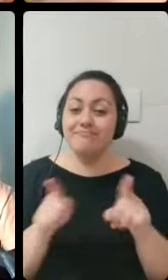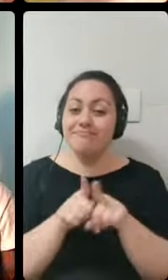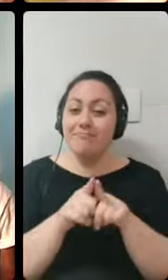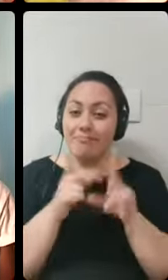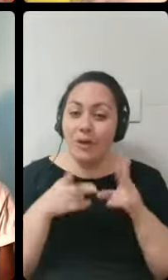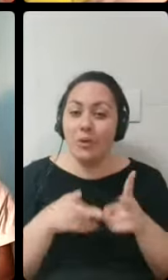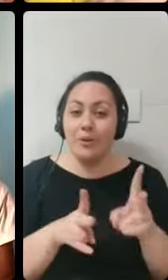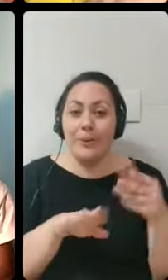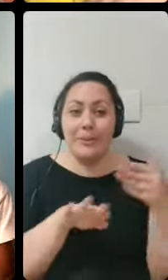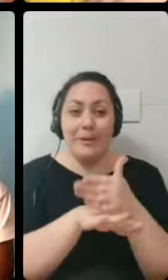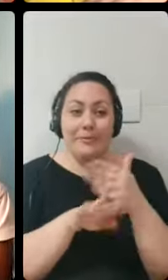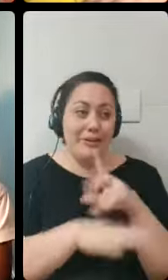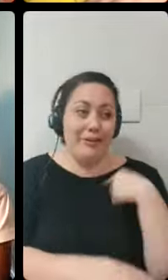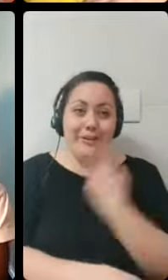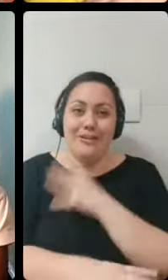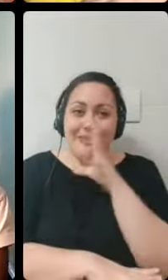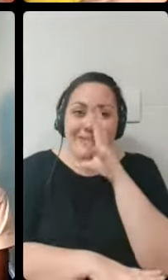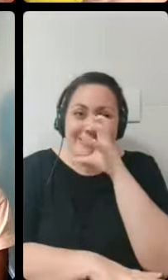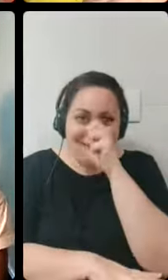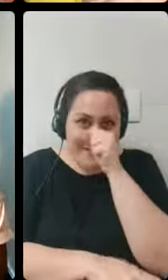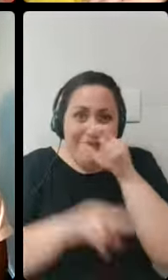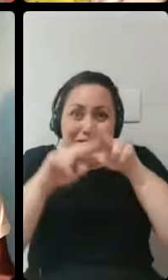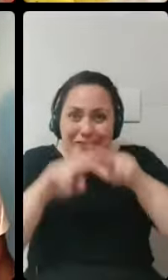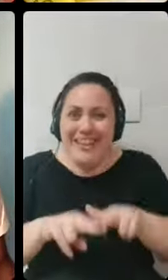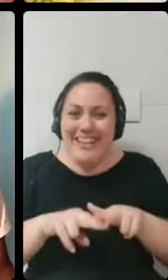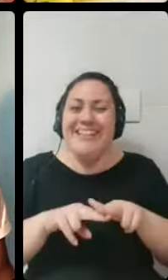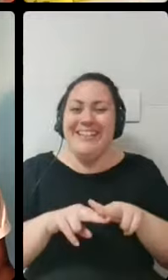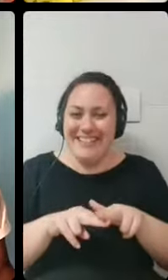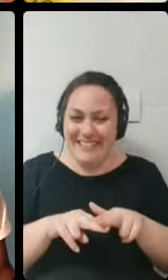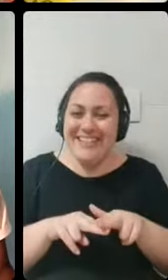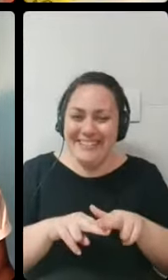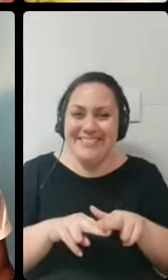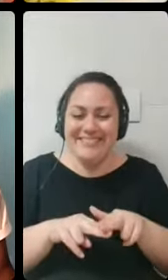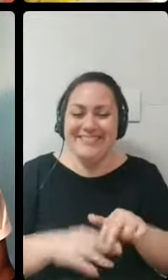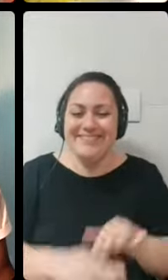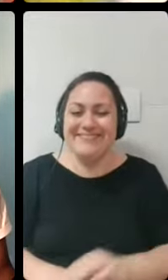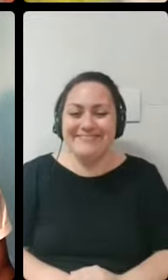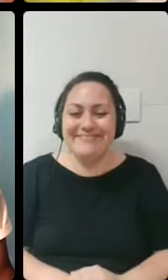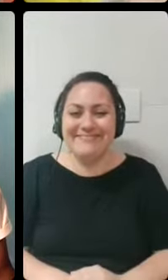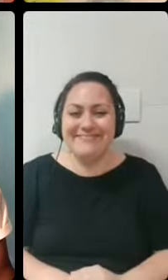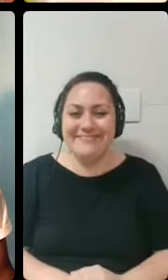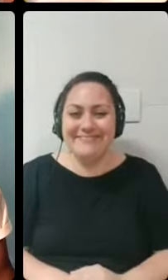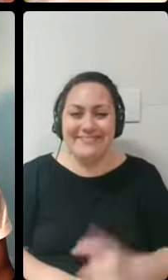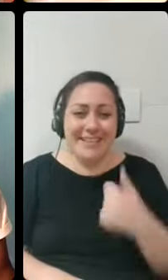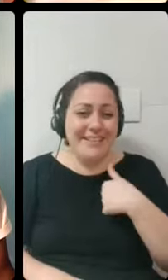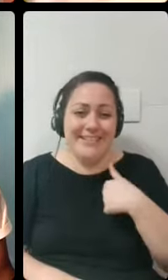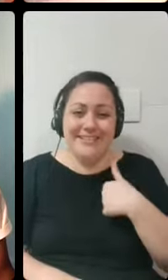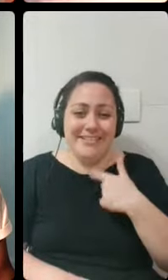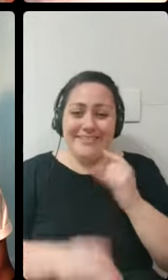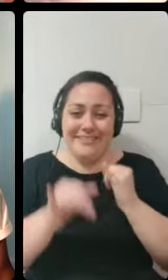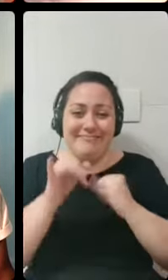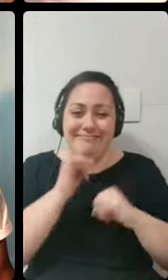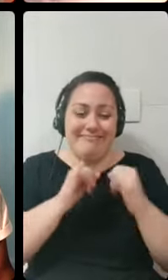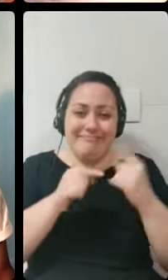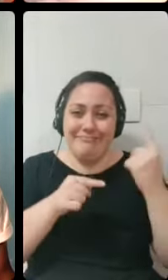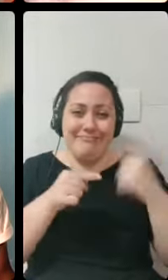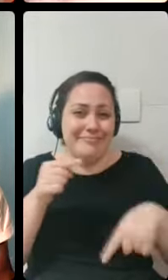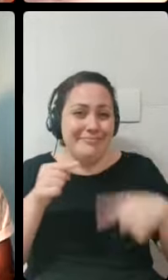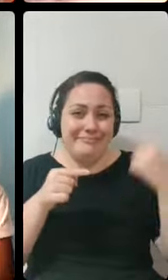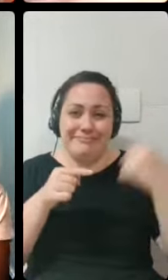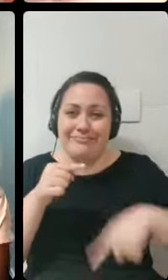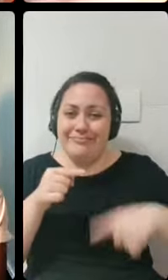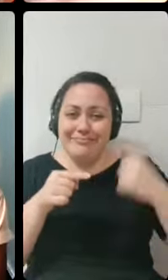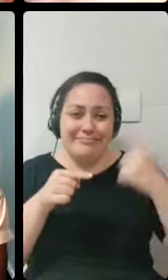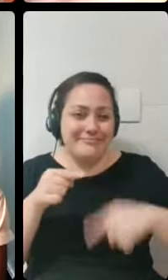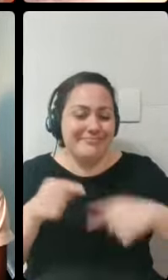todo mundo aqui, que vocês tiveram com, né? A anfitriã que não tava conseguindo